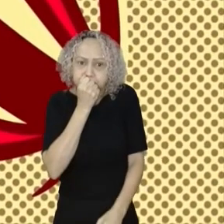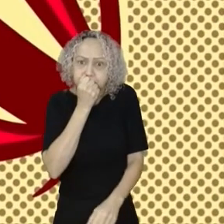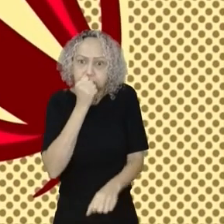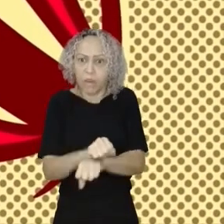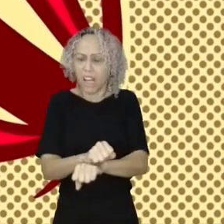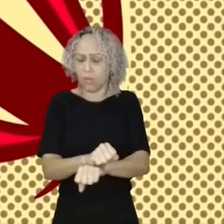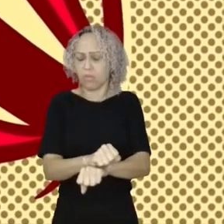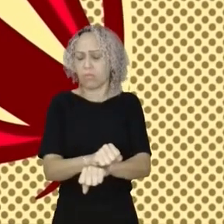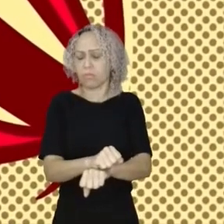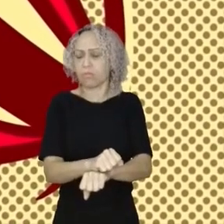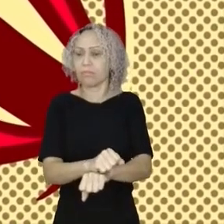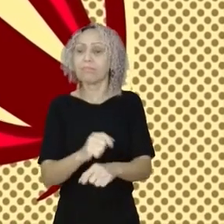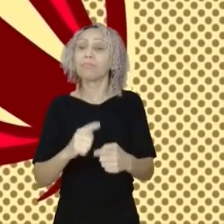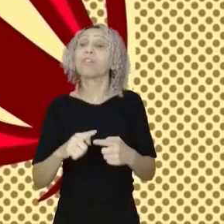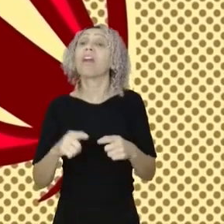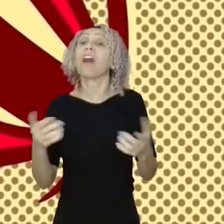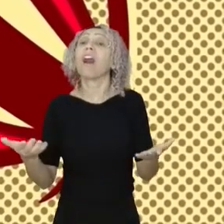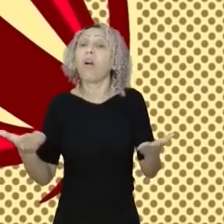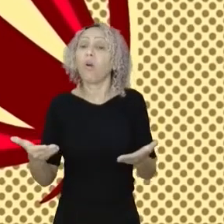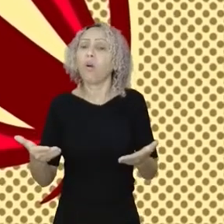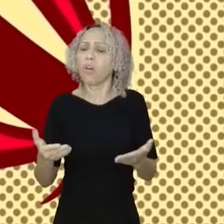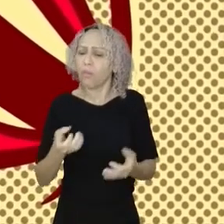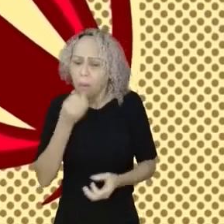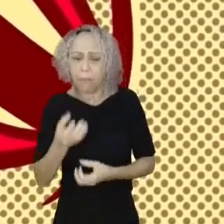agora eu vou falar.